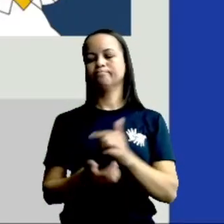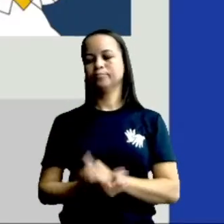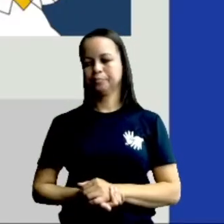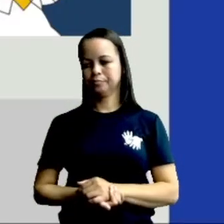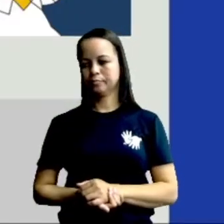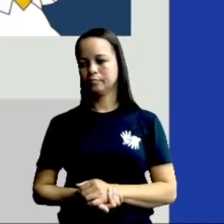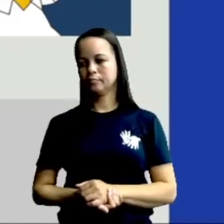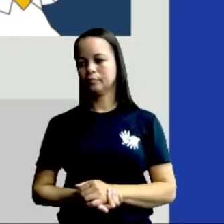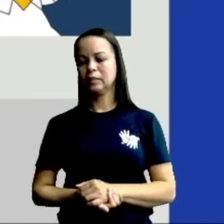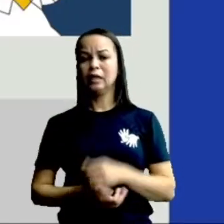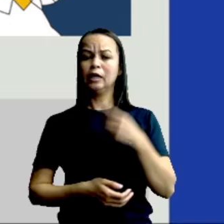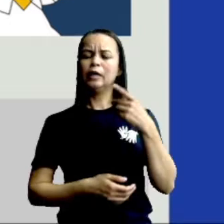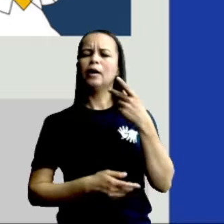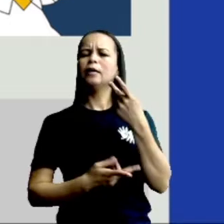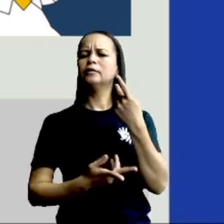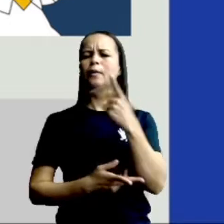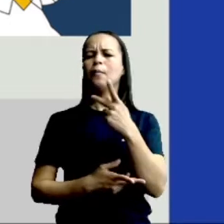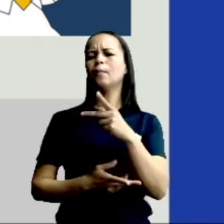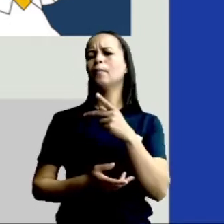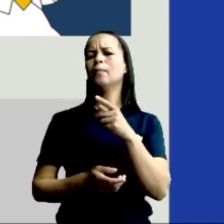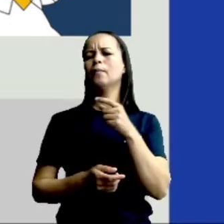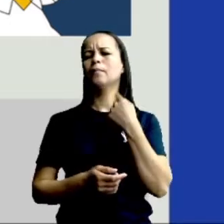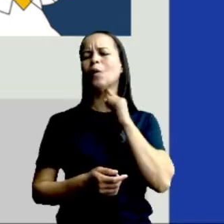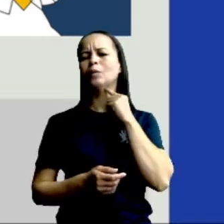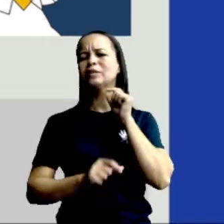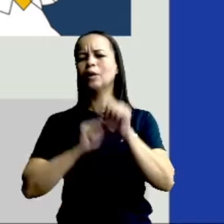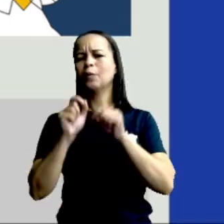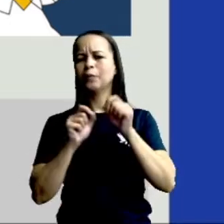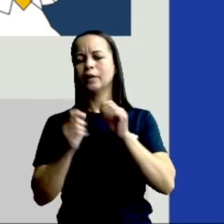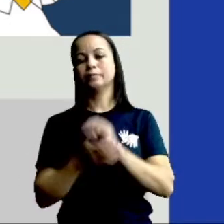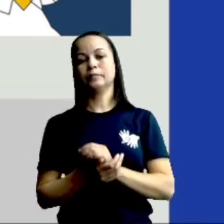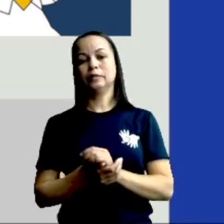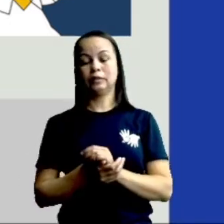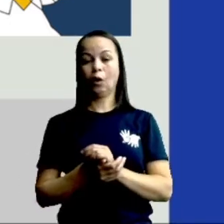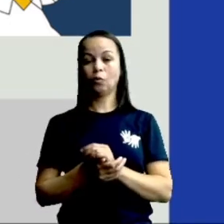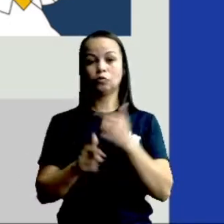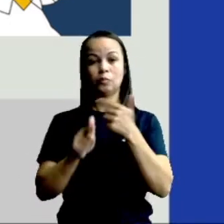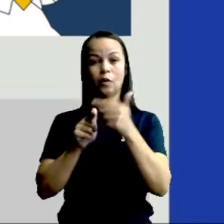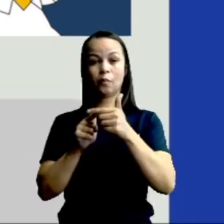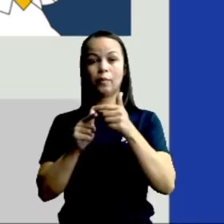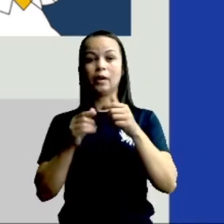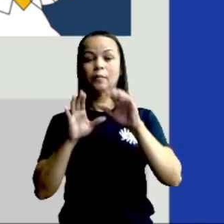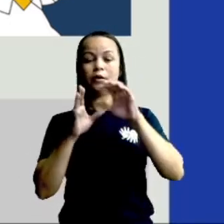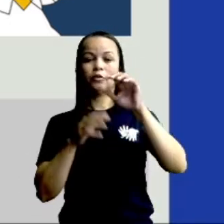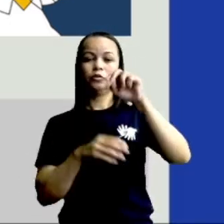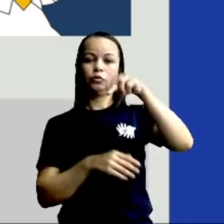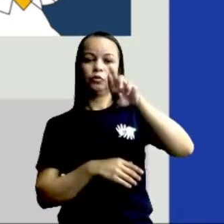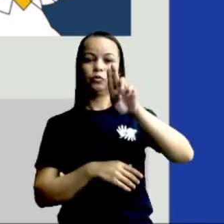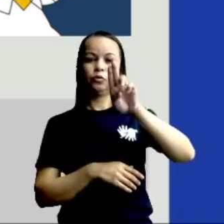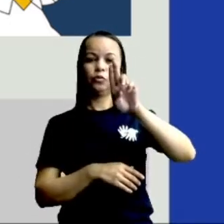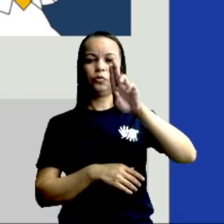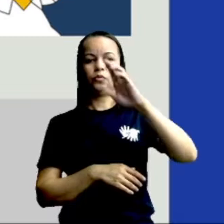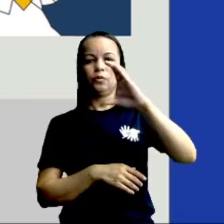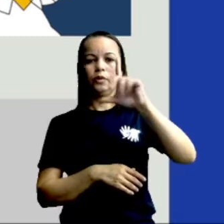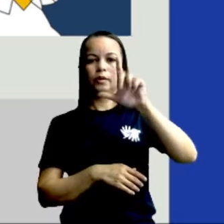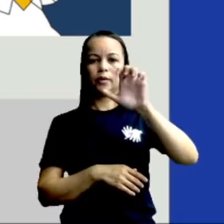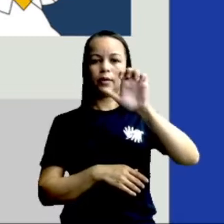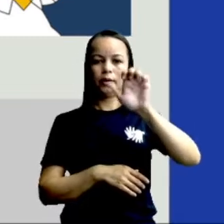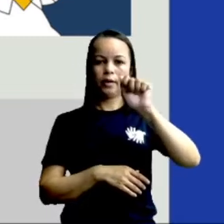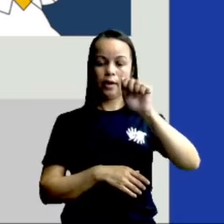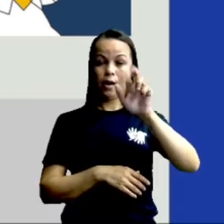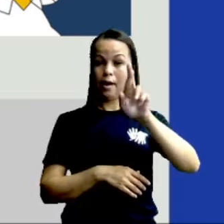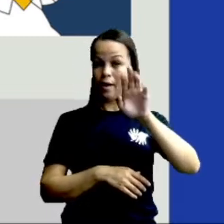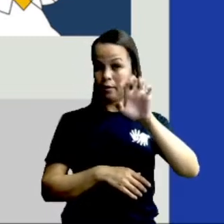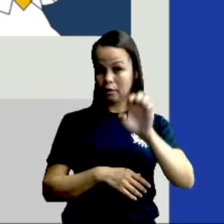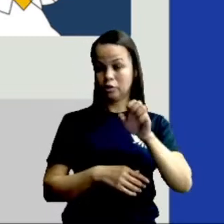de poluição é essa, professora? São os acidentes nucleares e o uso de bombas atômicas, tá? Olha,